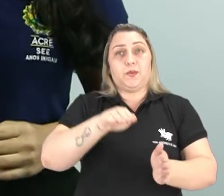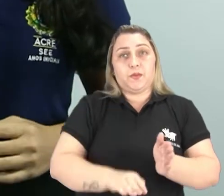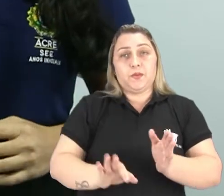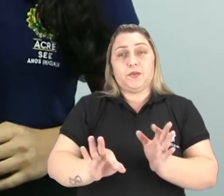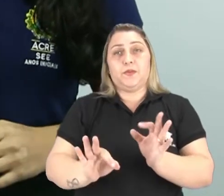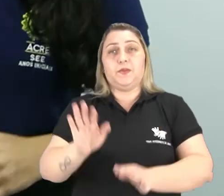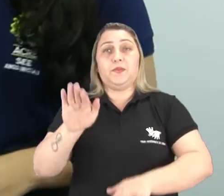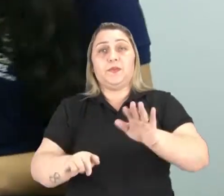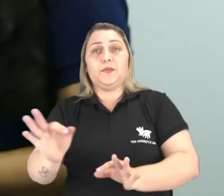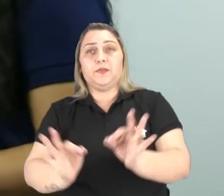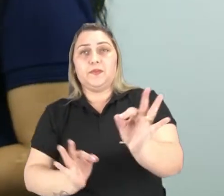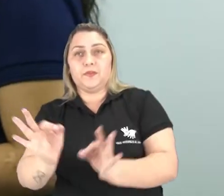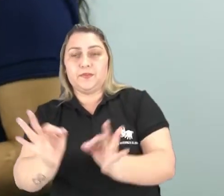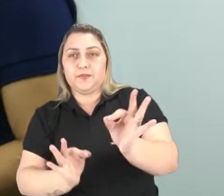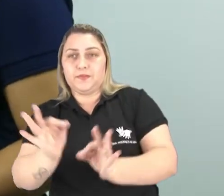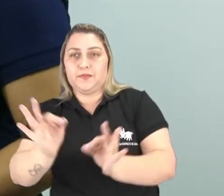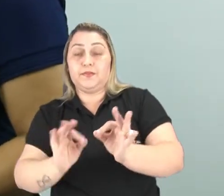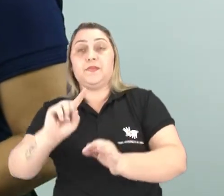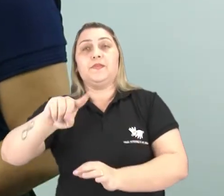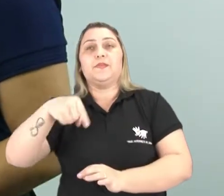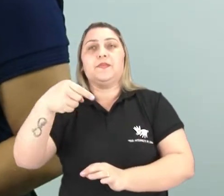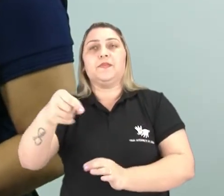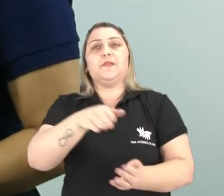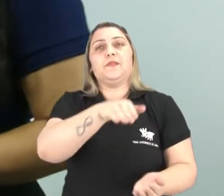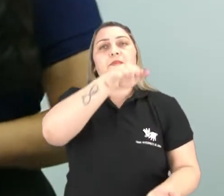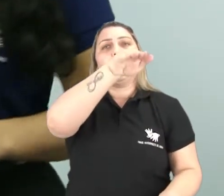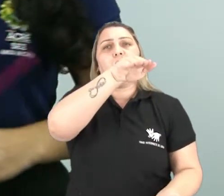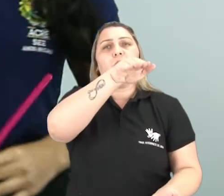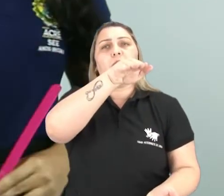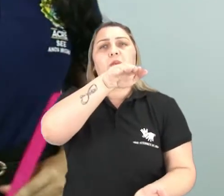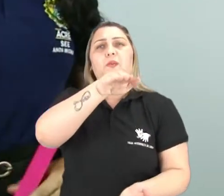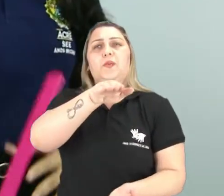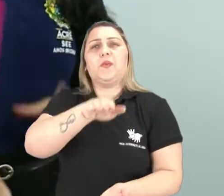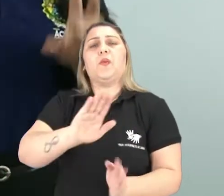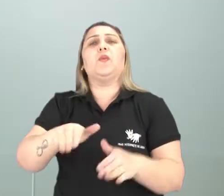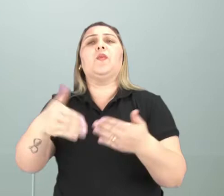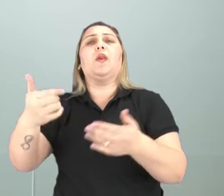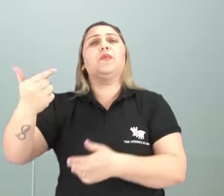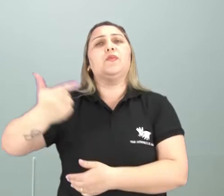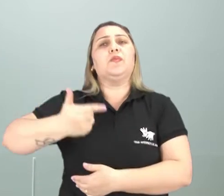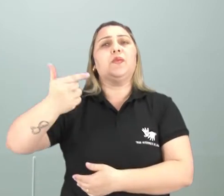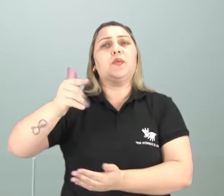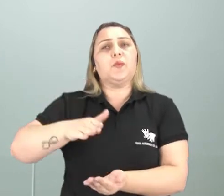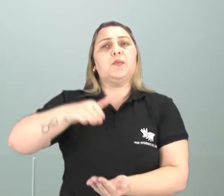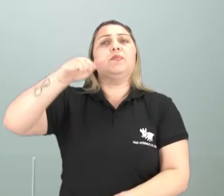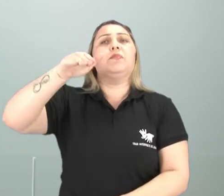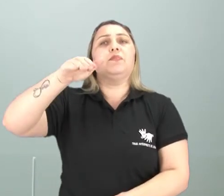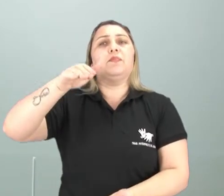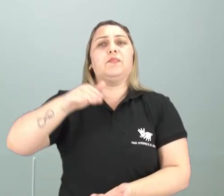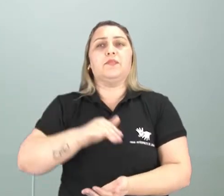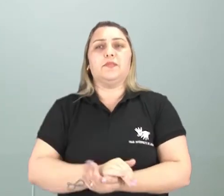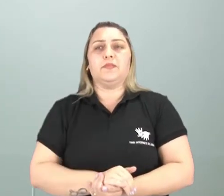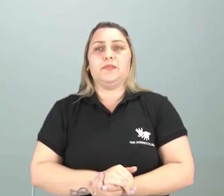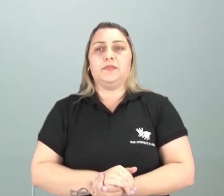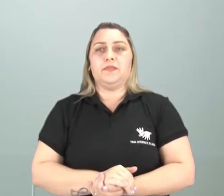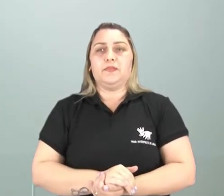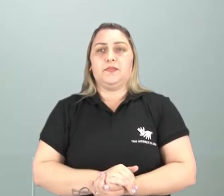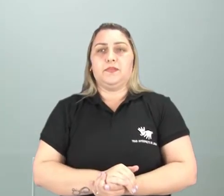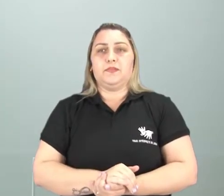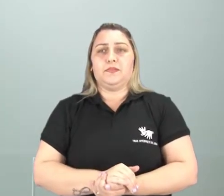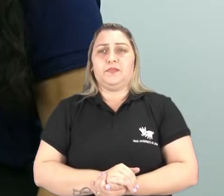na ordem que nós vamos colocar depois desse balão qual é o segundo maior balão